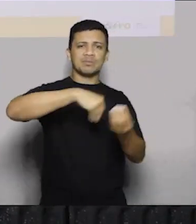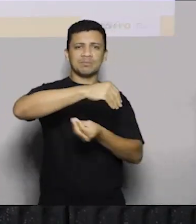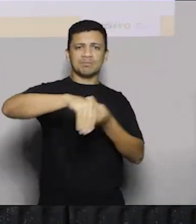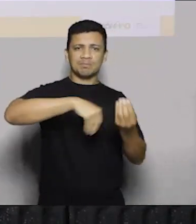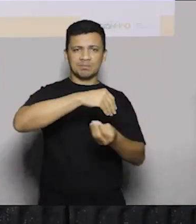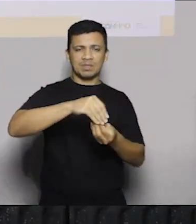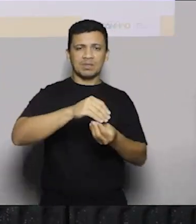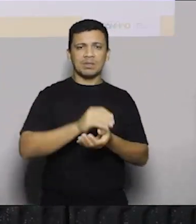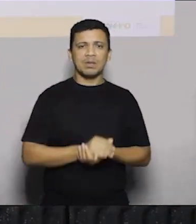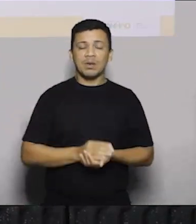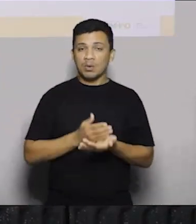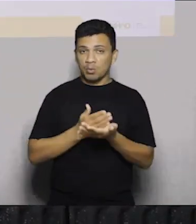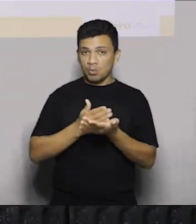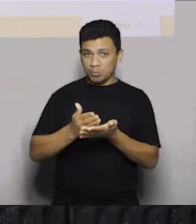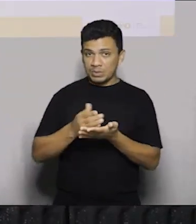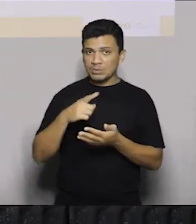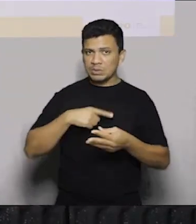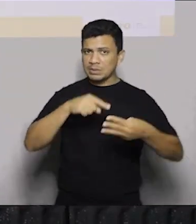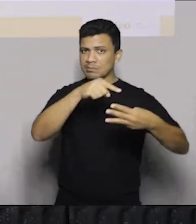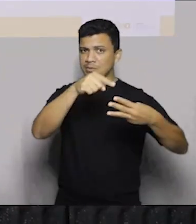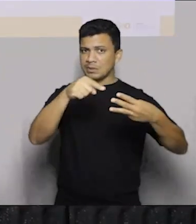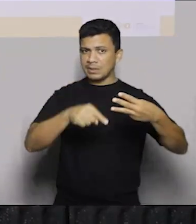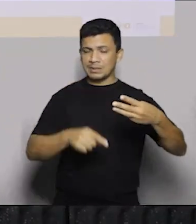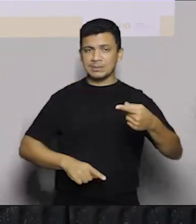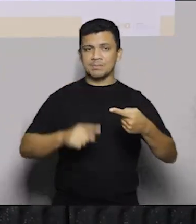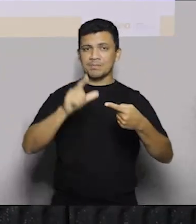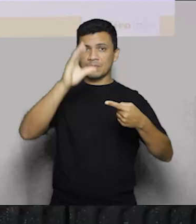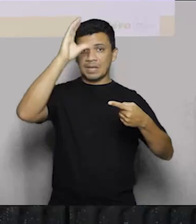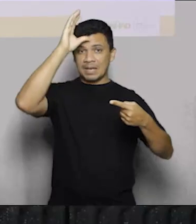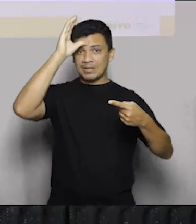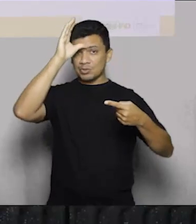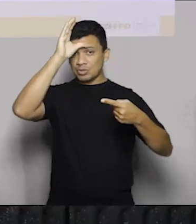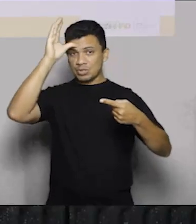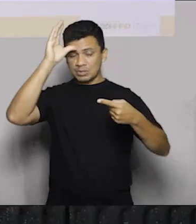tu destacaria três coisas importantes. O cristianismo,